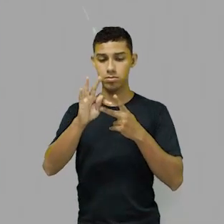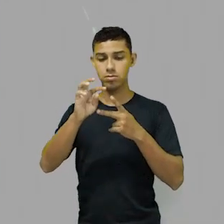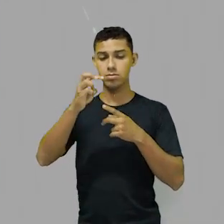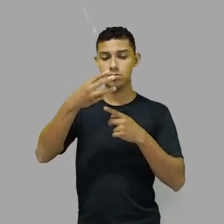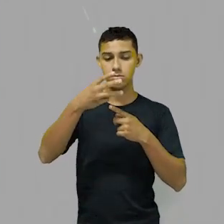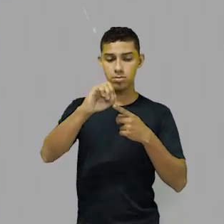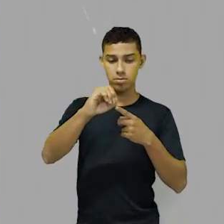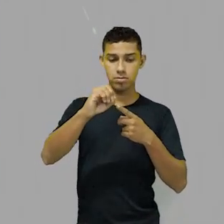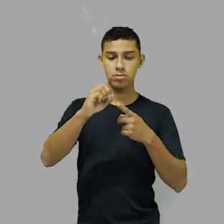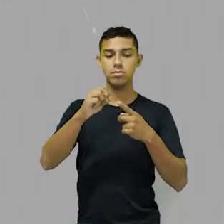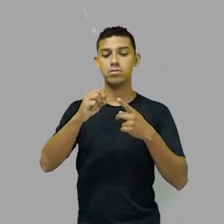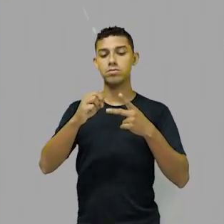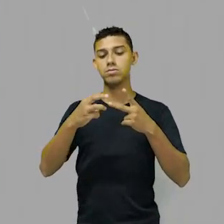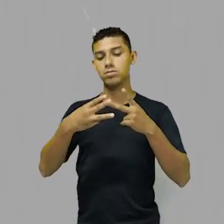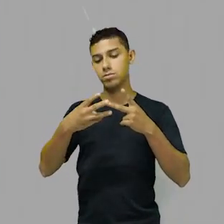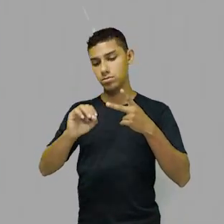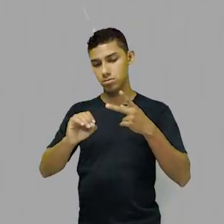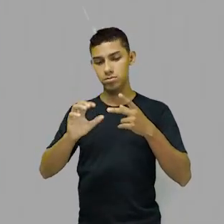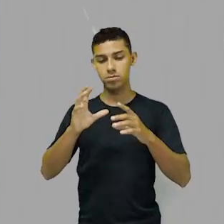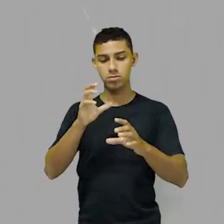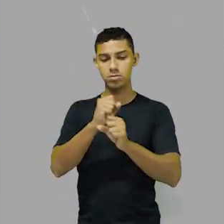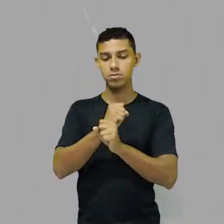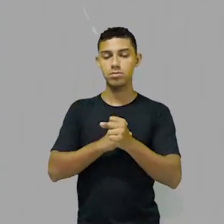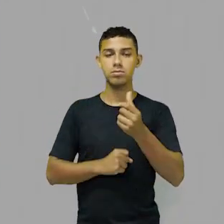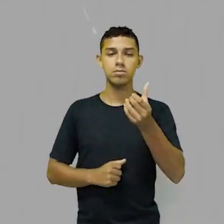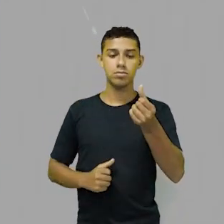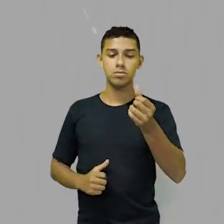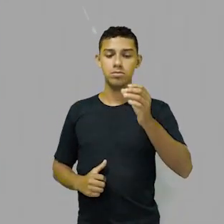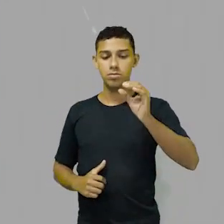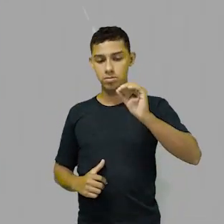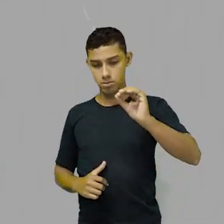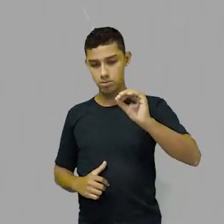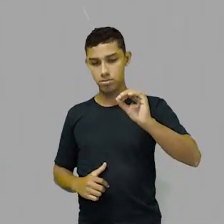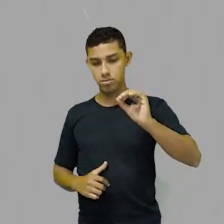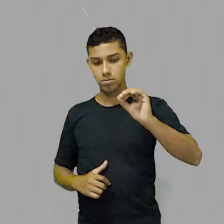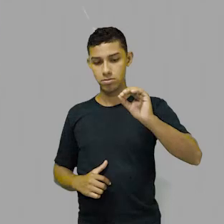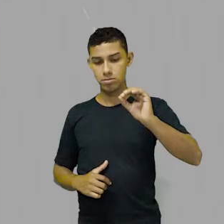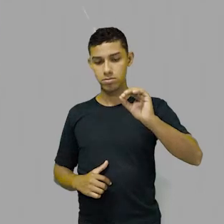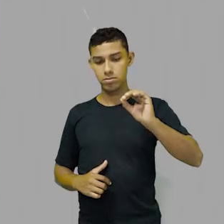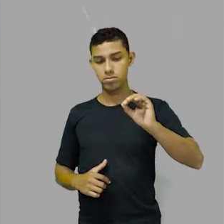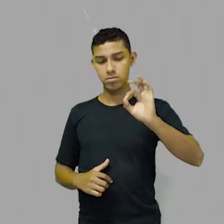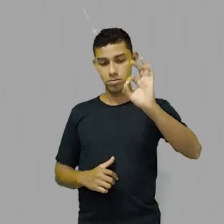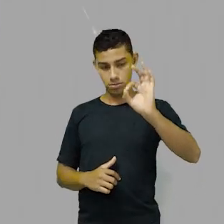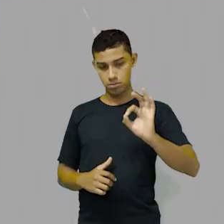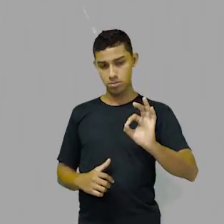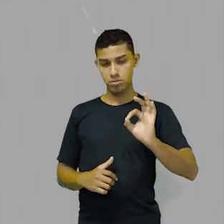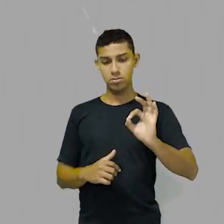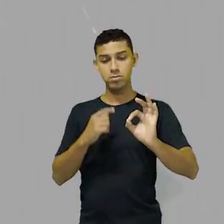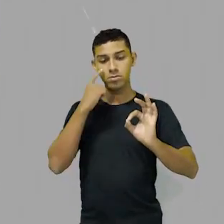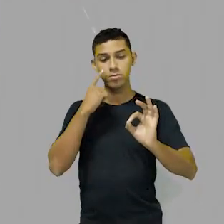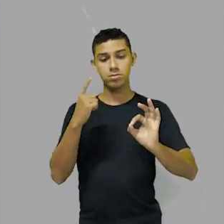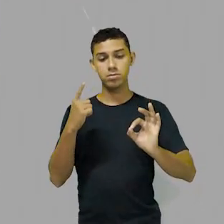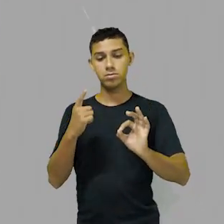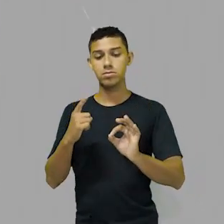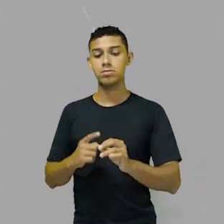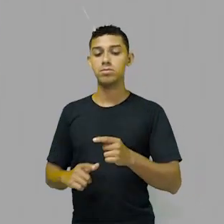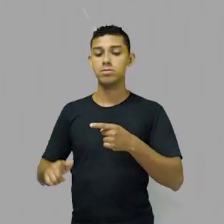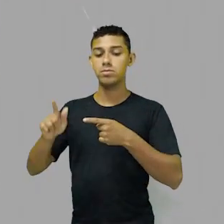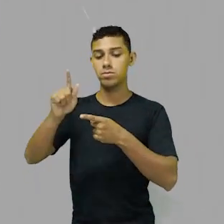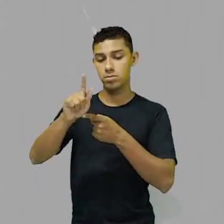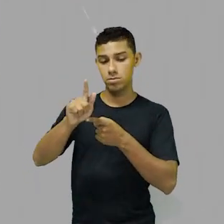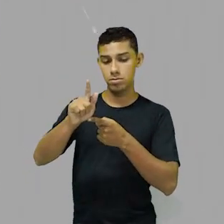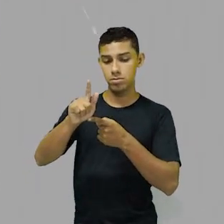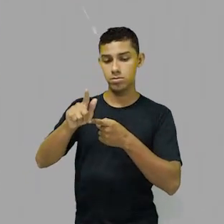eu sei que a adenina é 30 e timina é 30, então somado os dois vai dar 60%. E a soma